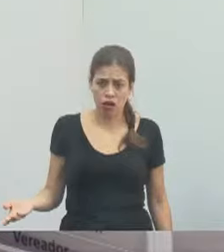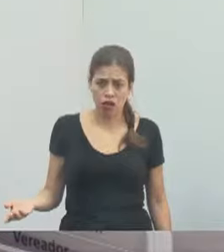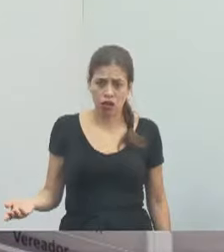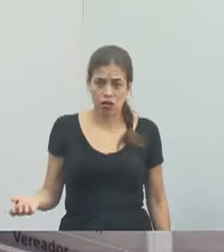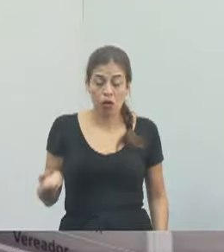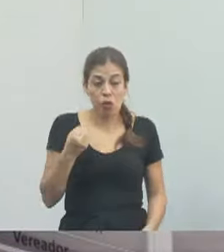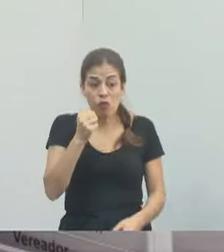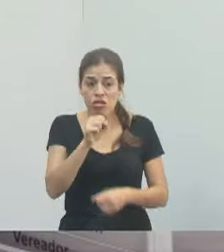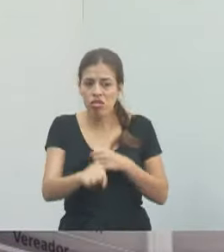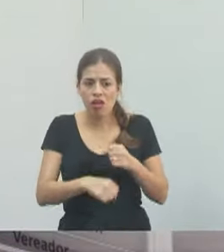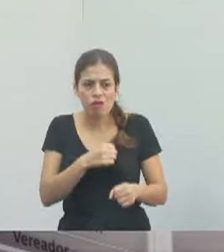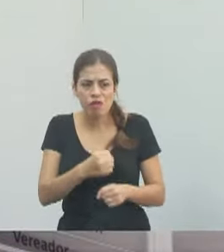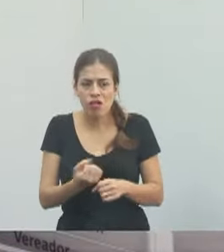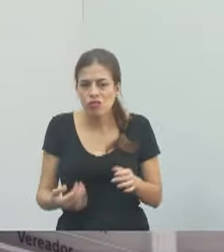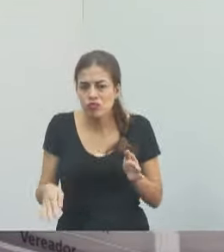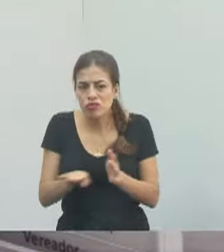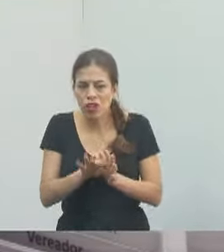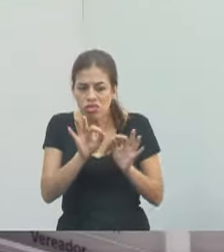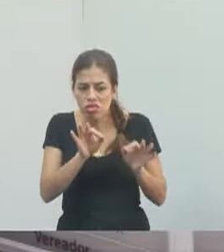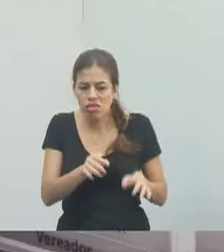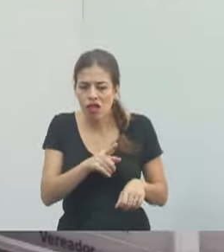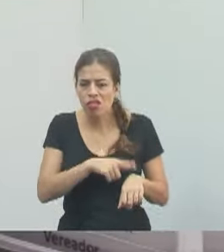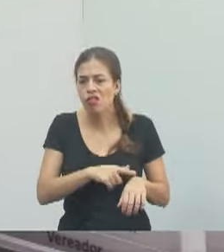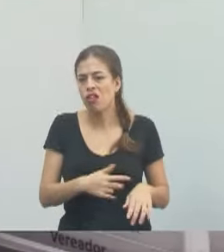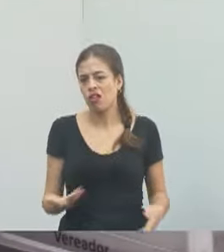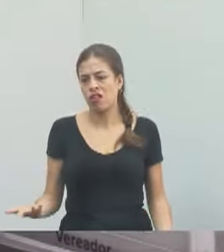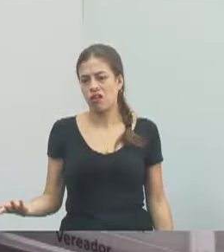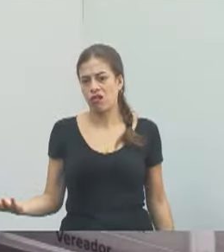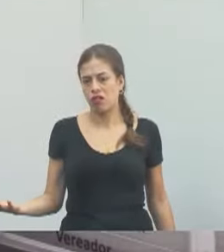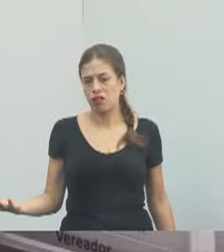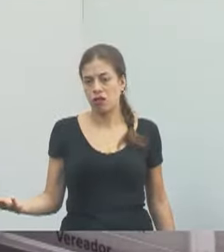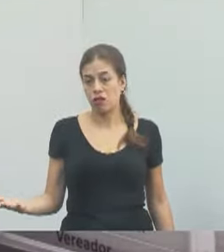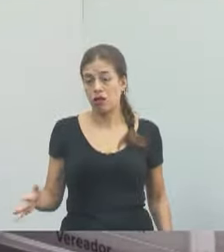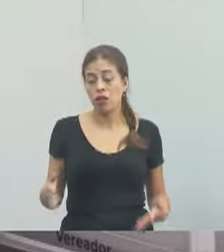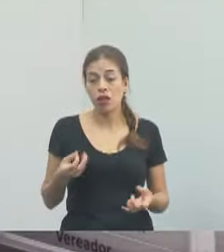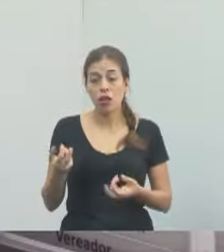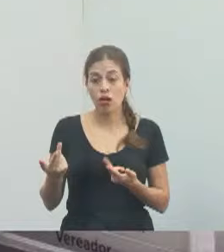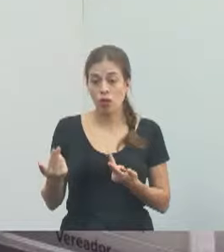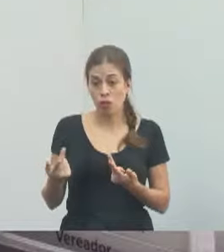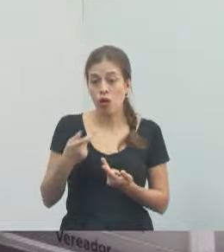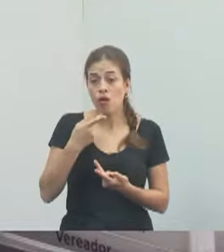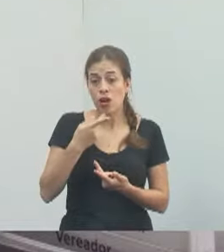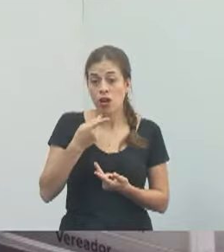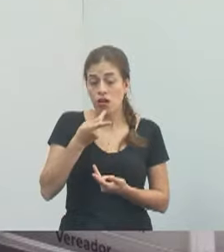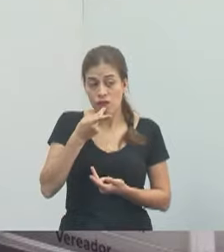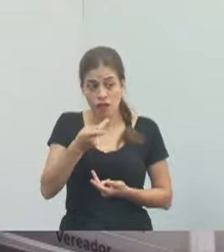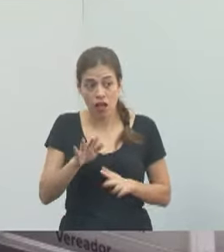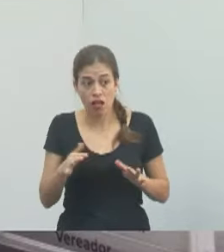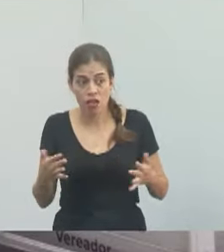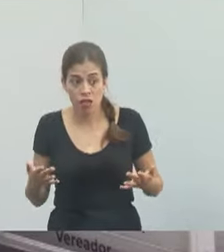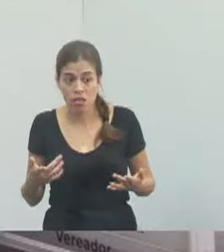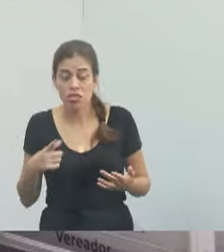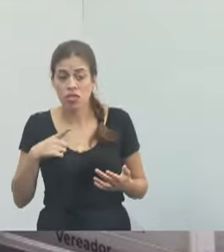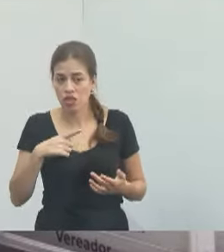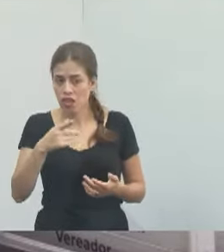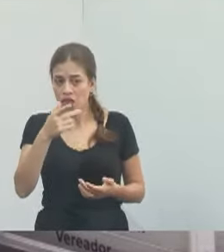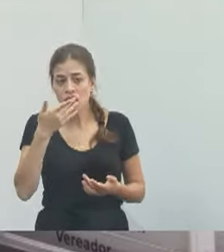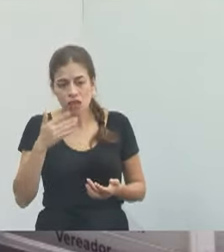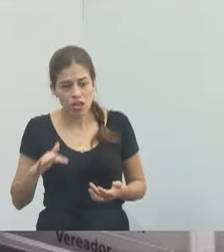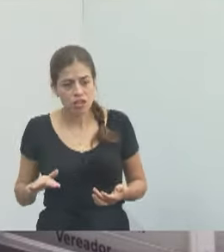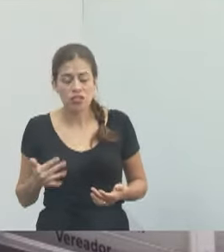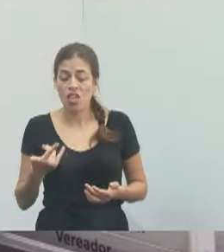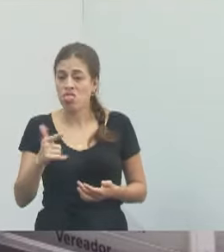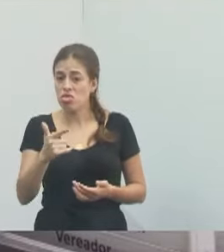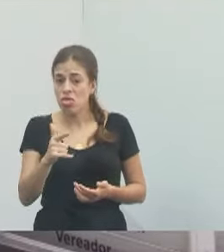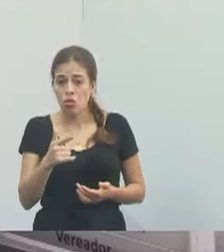ável paraas crianças da nossa escola e como diz o Hernani tem gente que não tem o que vestir daqui a pouco chega o inverno o inverno que